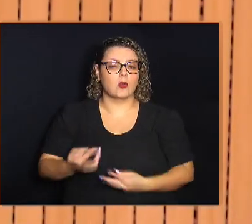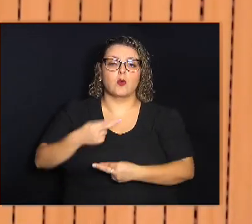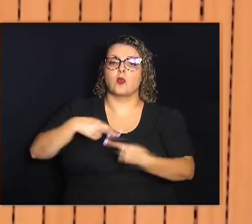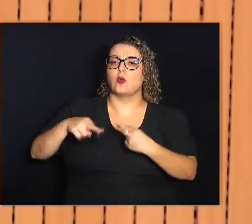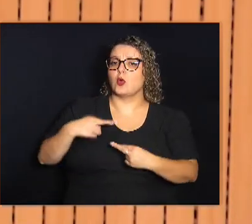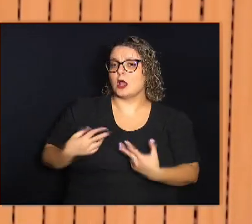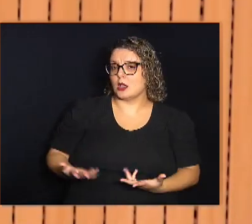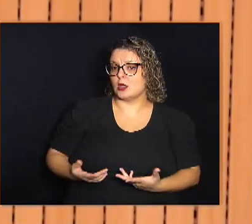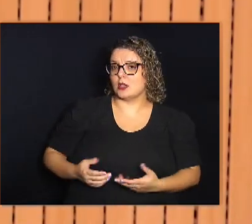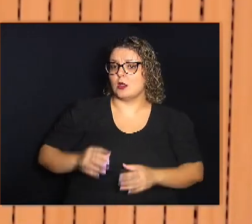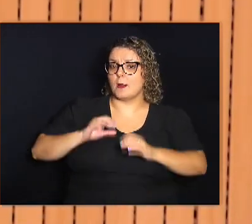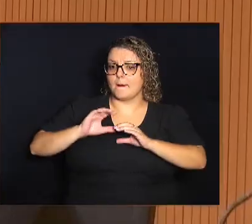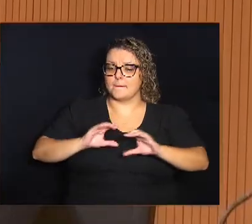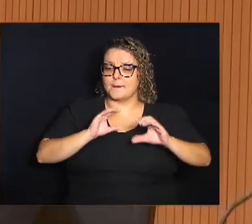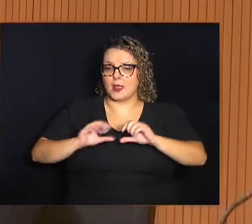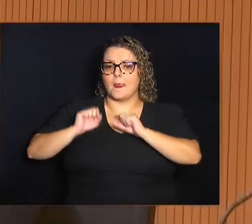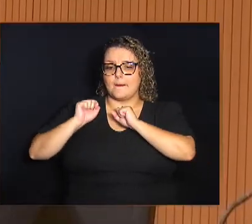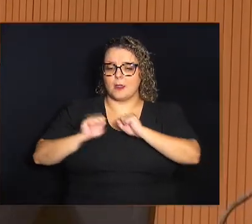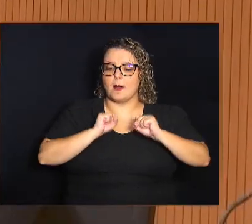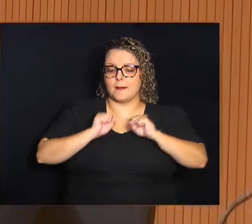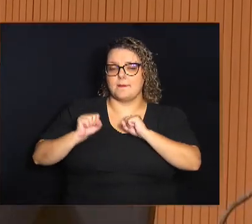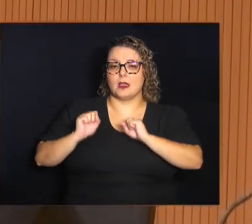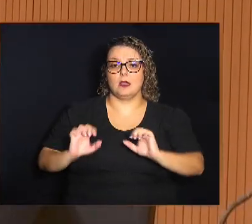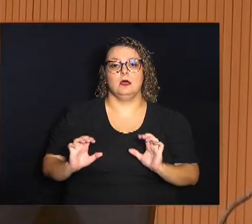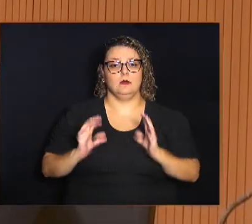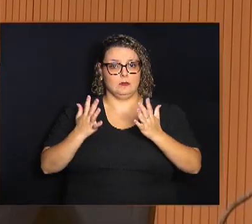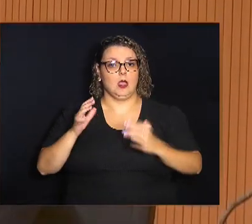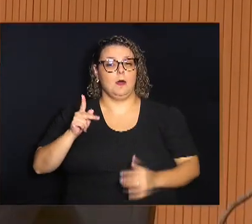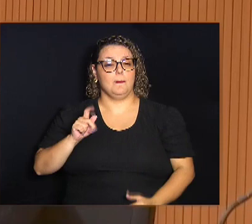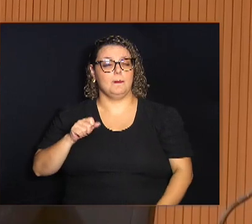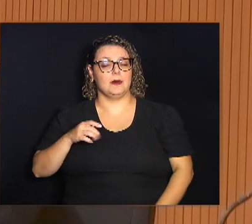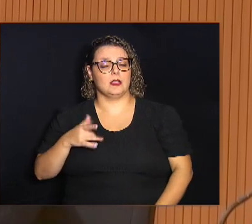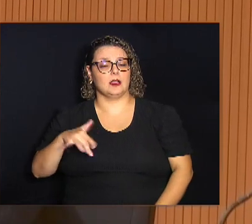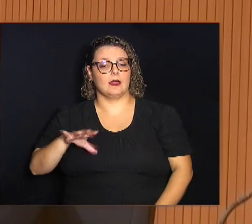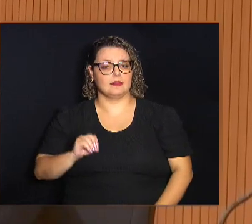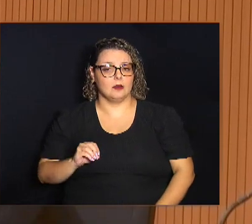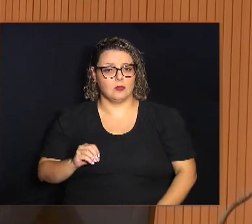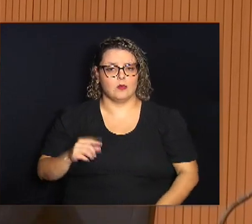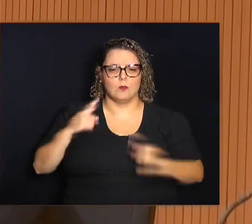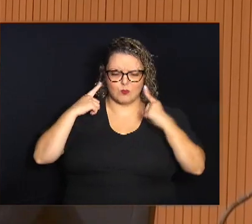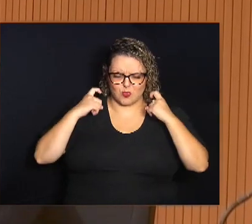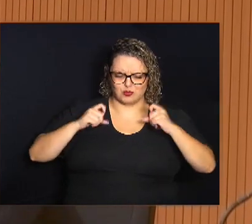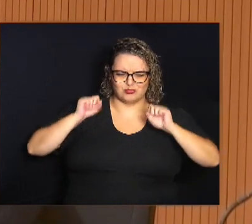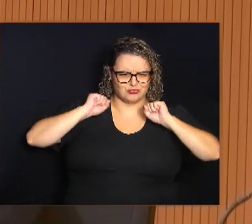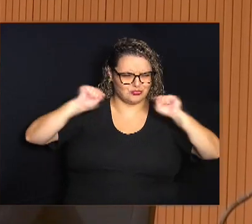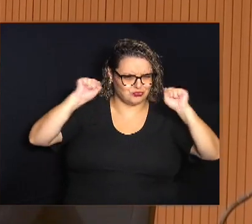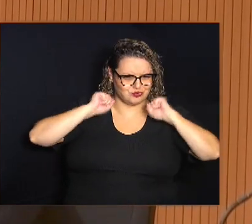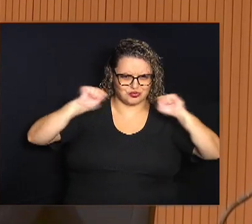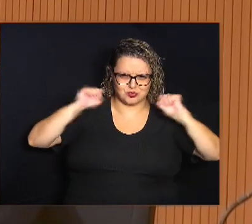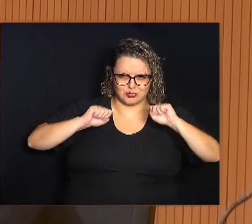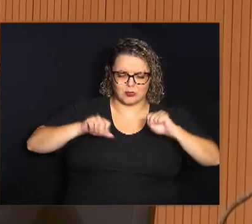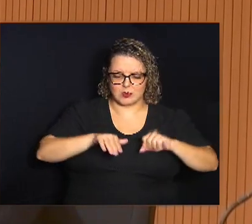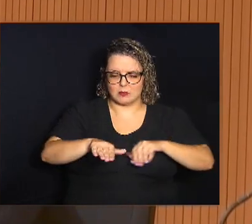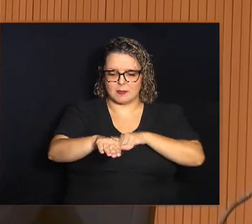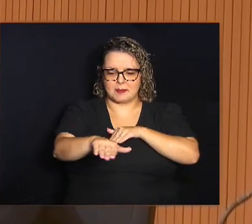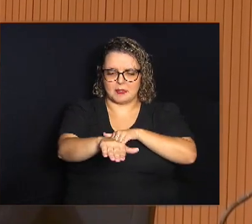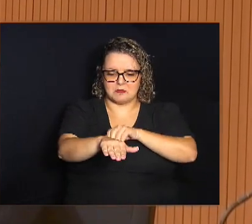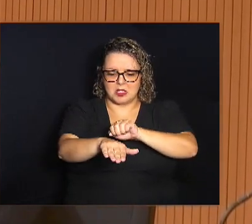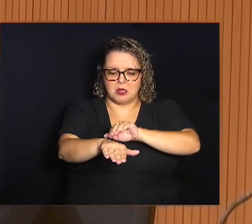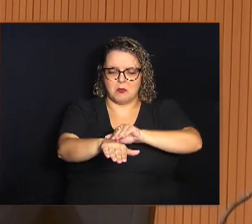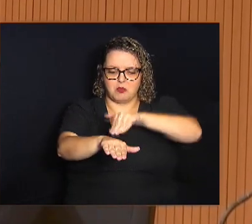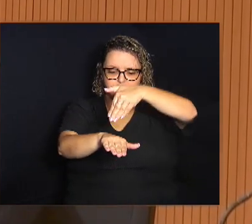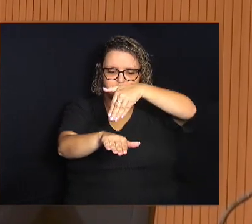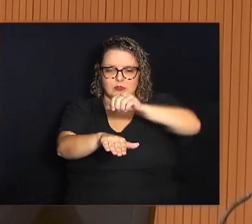aos pancadões, aqueles eventos com som em volume muito alto em carros estacionados em via